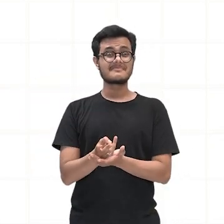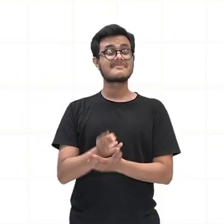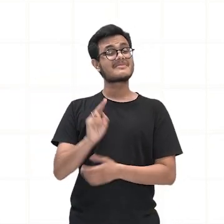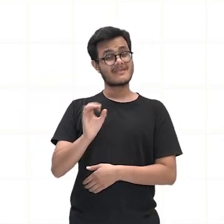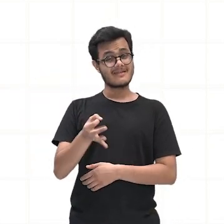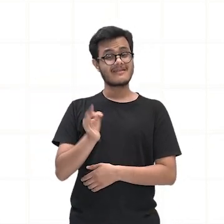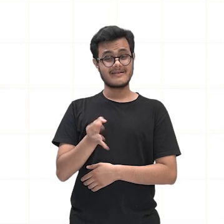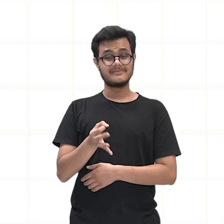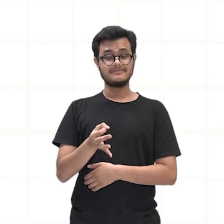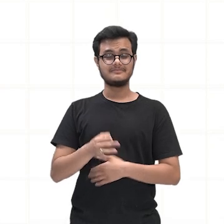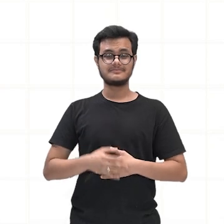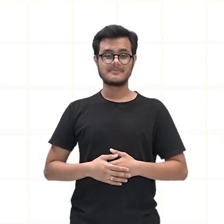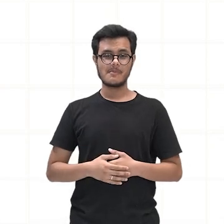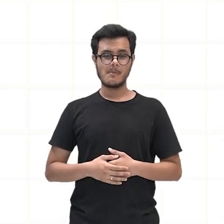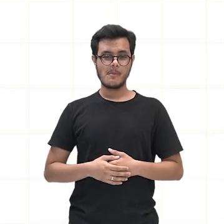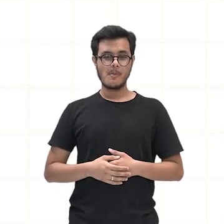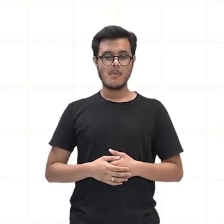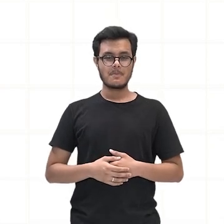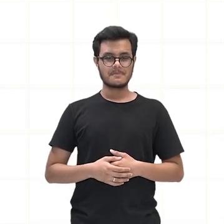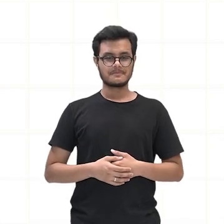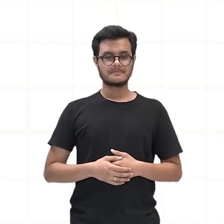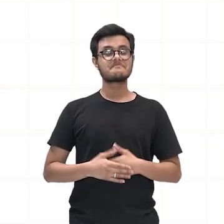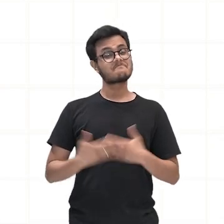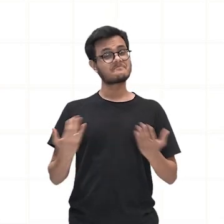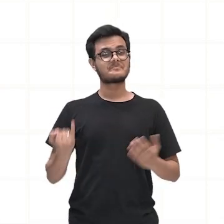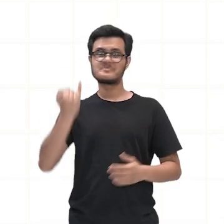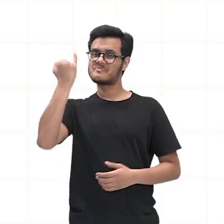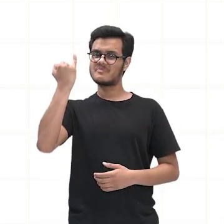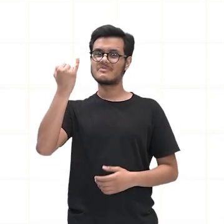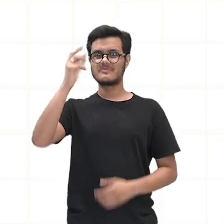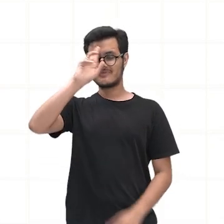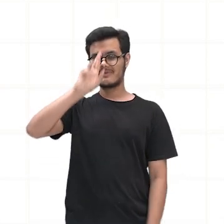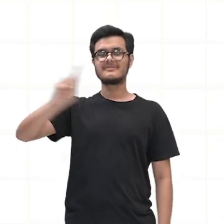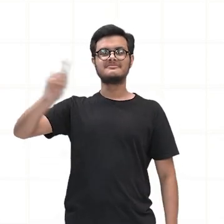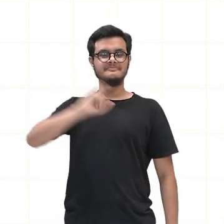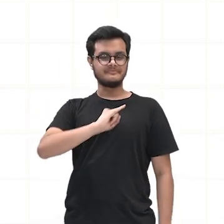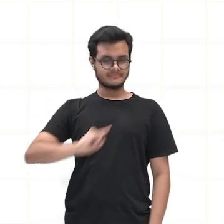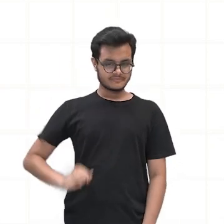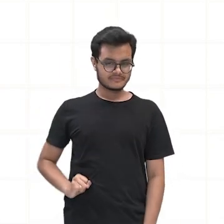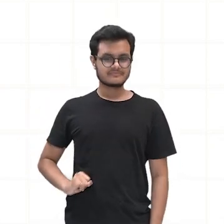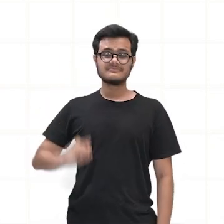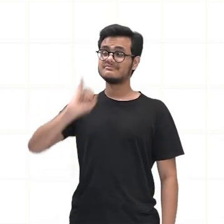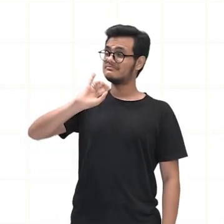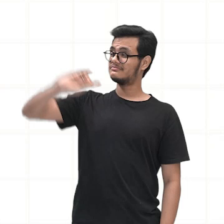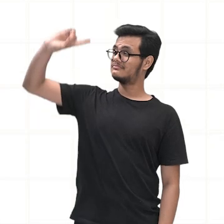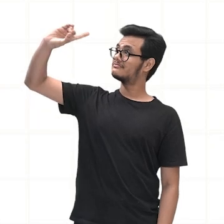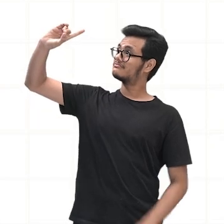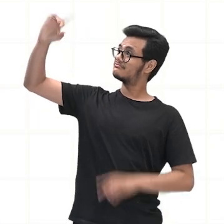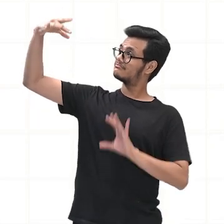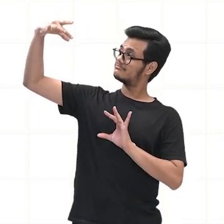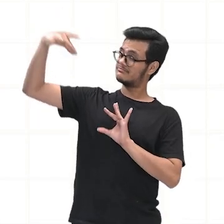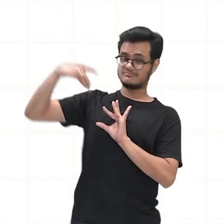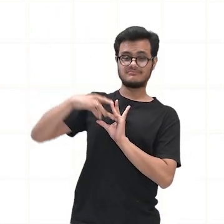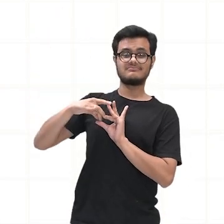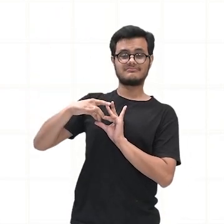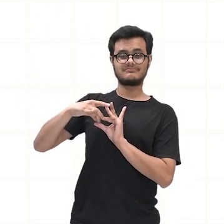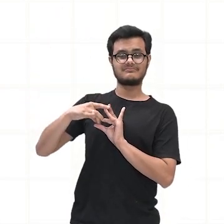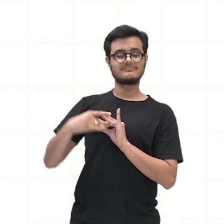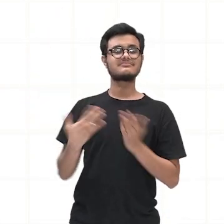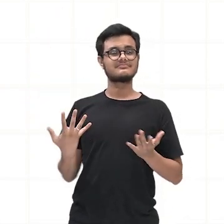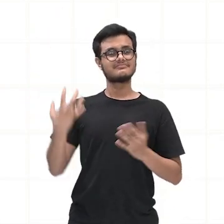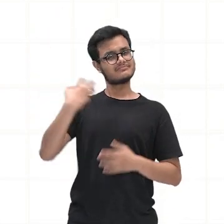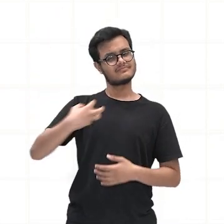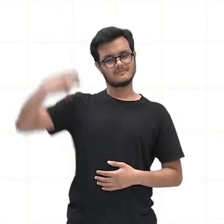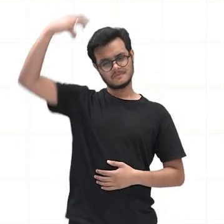né? Ele era um escolhido de Deus, ele tinha essa dimensão mais próxima de Deus. Então, vamos ver aí essa coroação